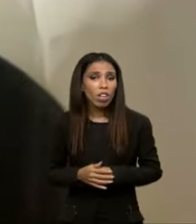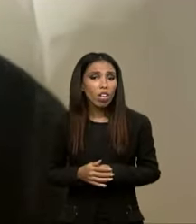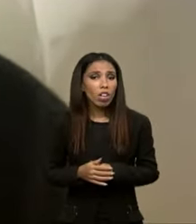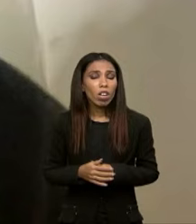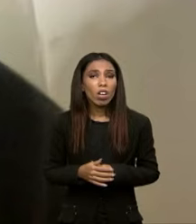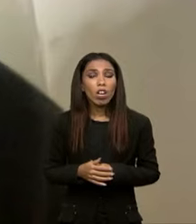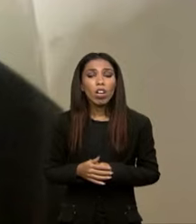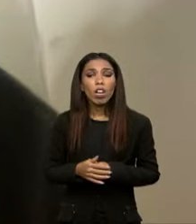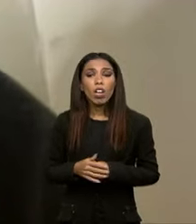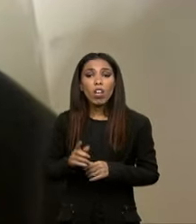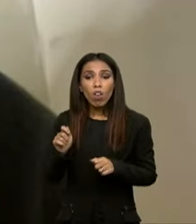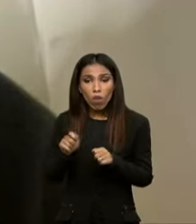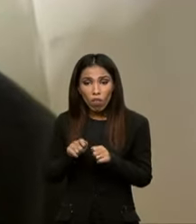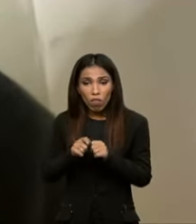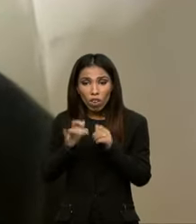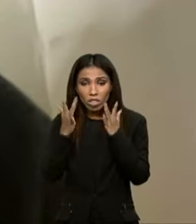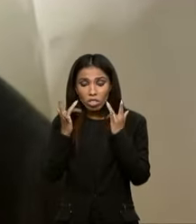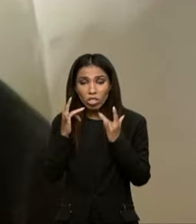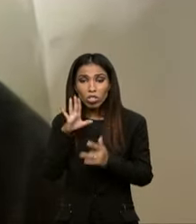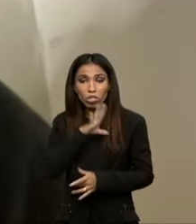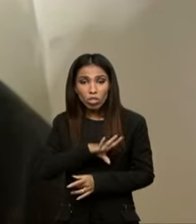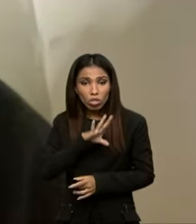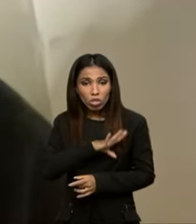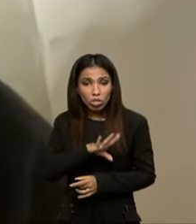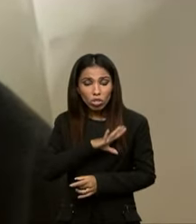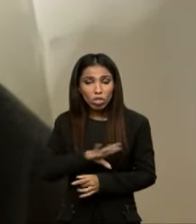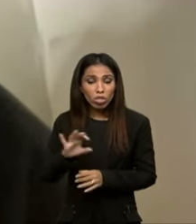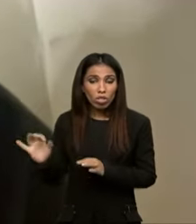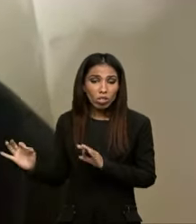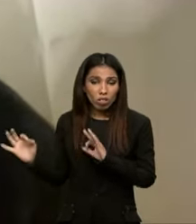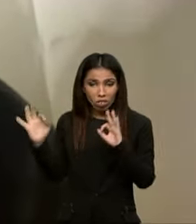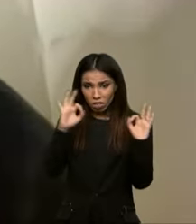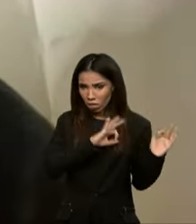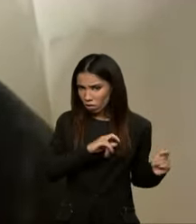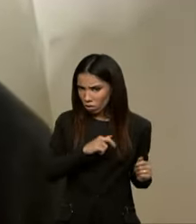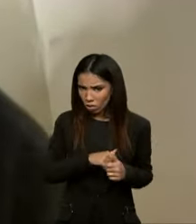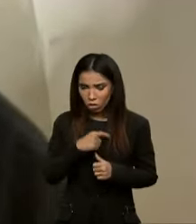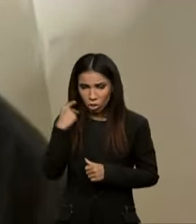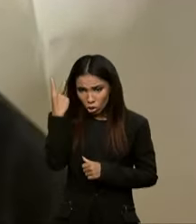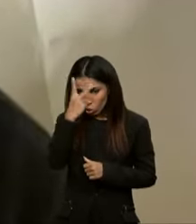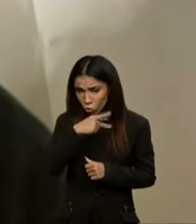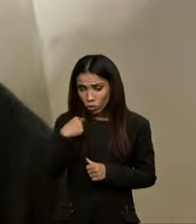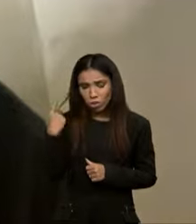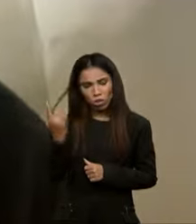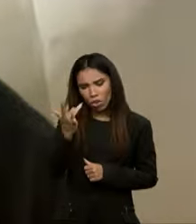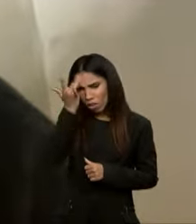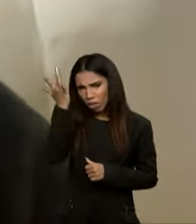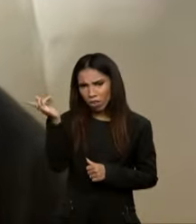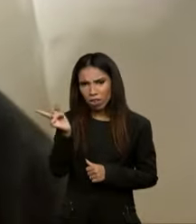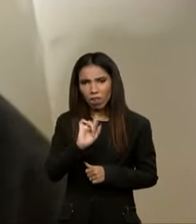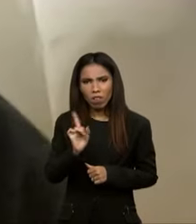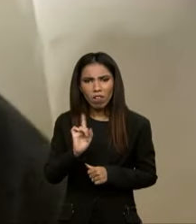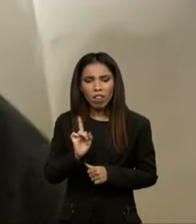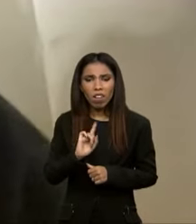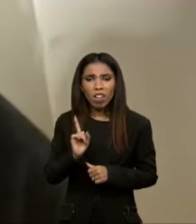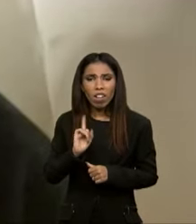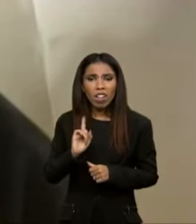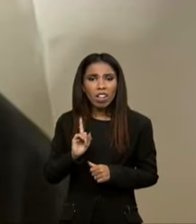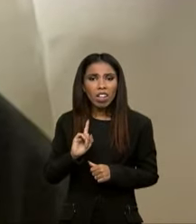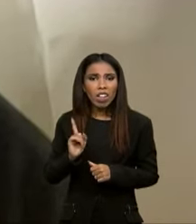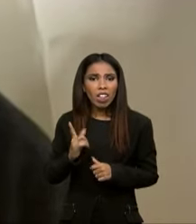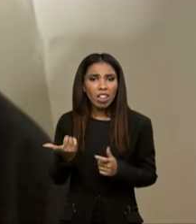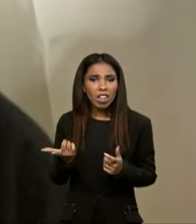faço teatro em português, uma peça que você assistiu, que não é fácil, uma peça com 2 horas de duração, legendada em francês.